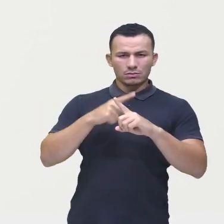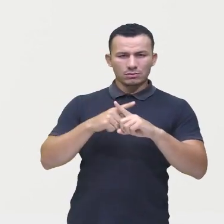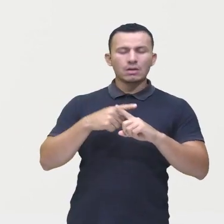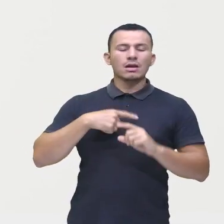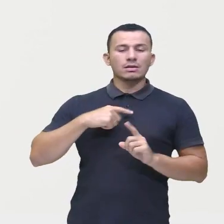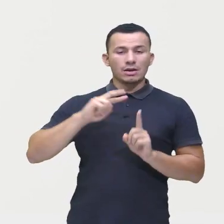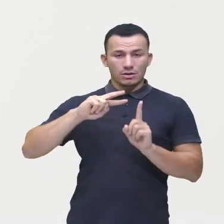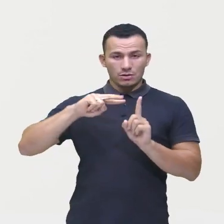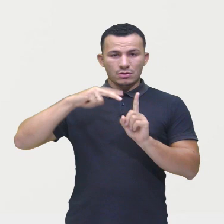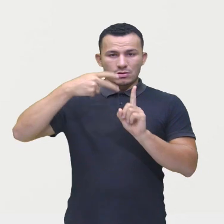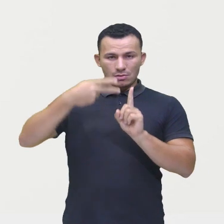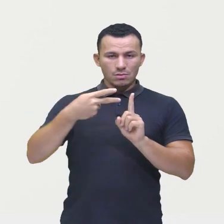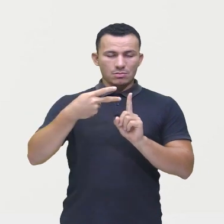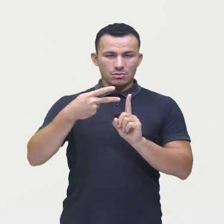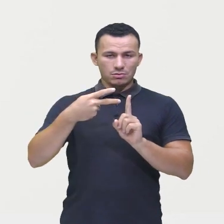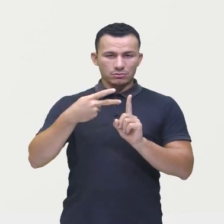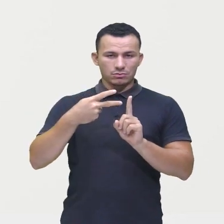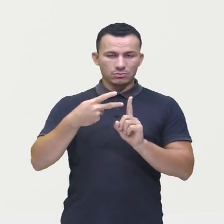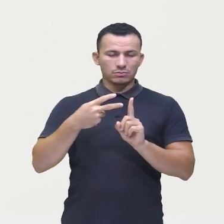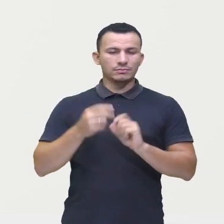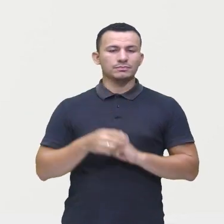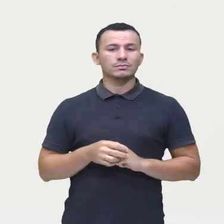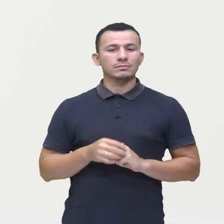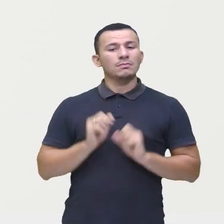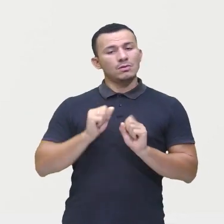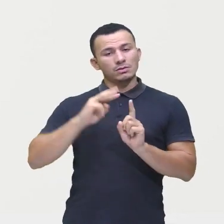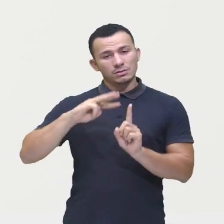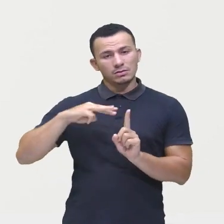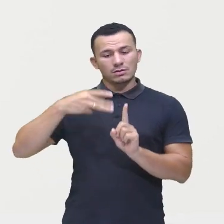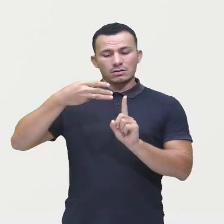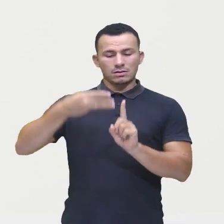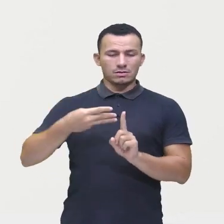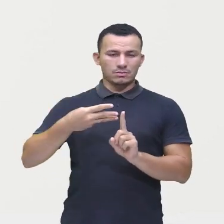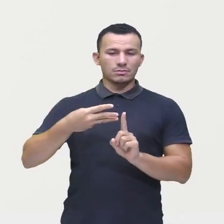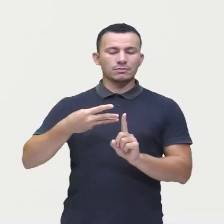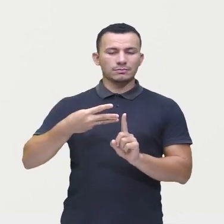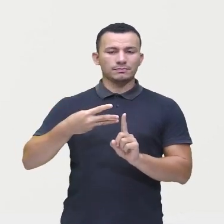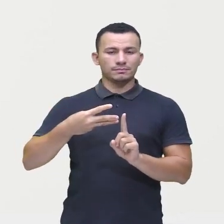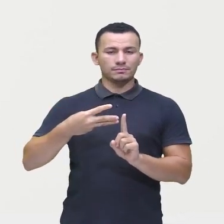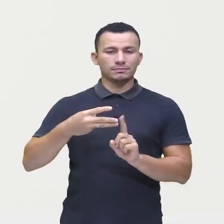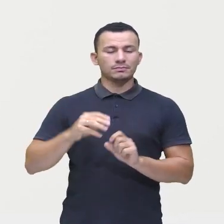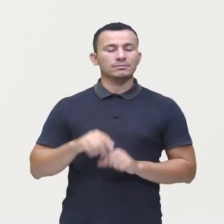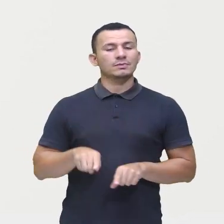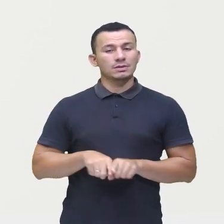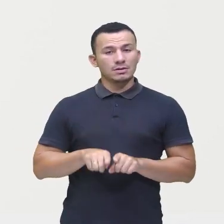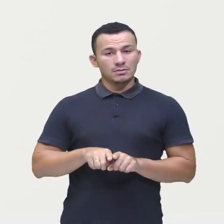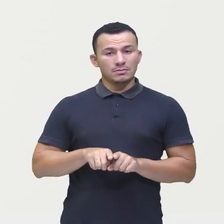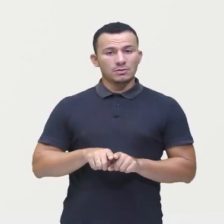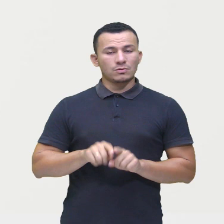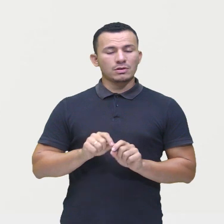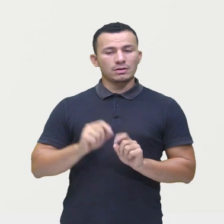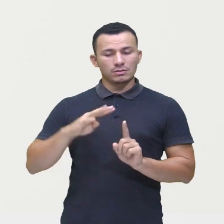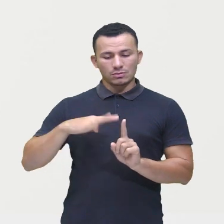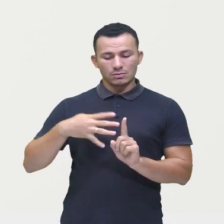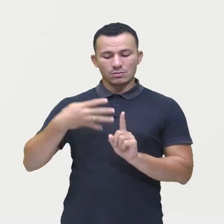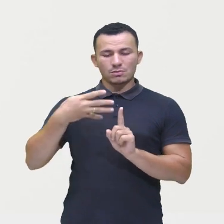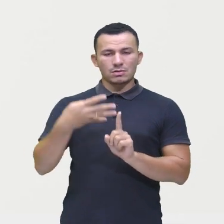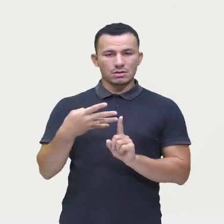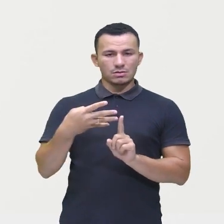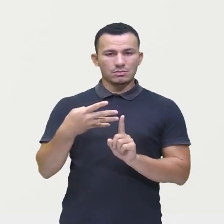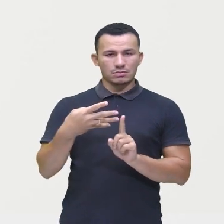dobro, né? Podemos ter o triplo. Nós temos também o quê? O